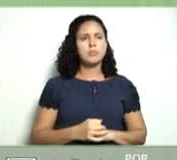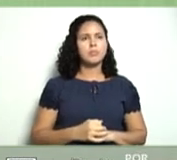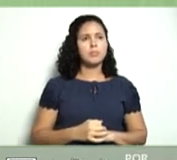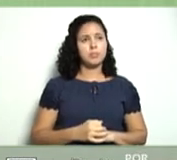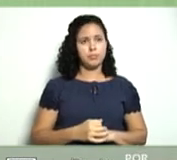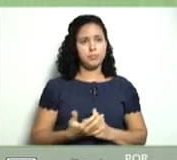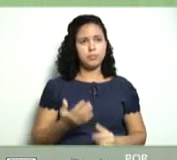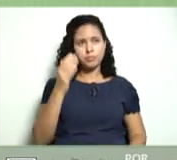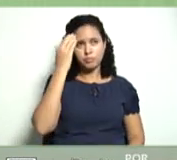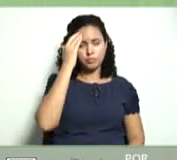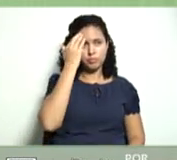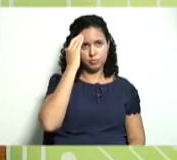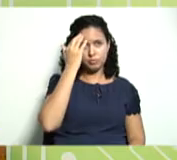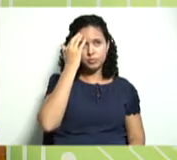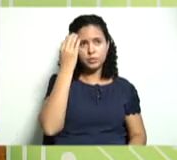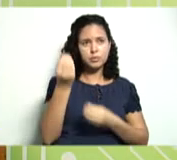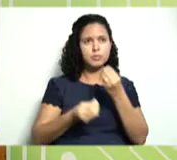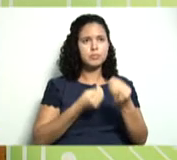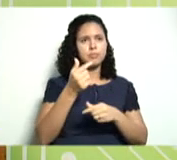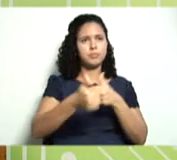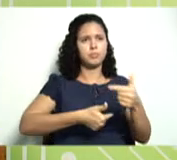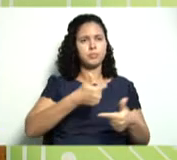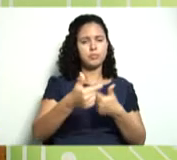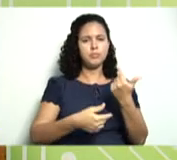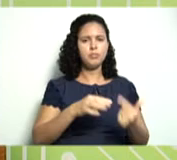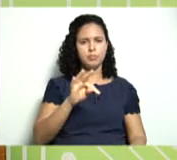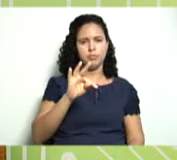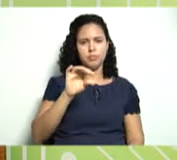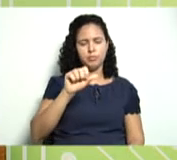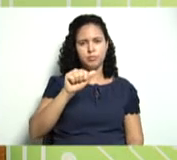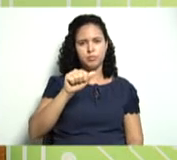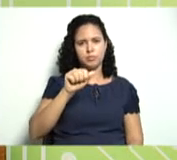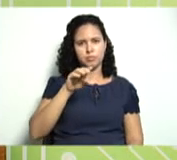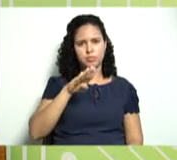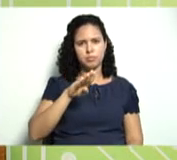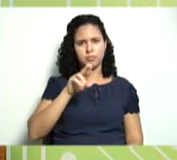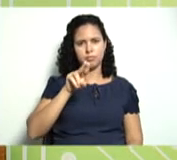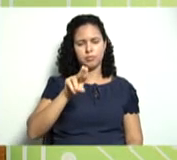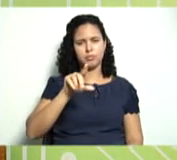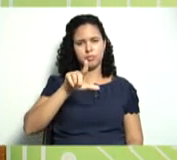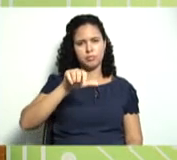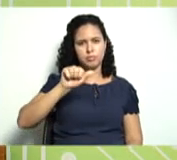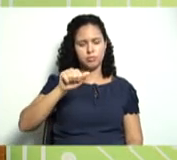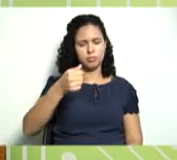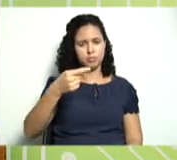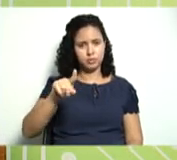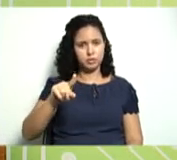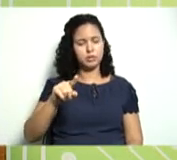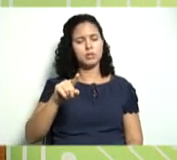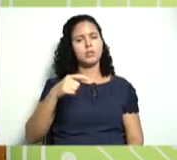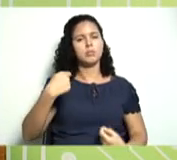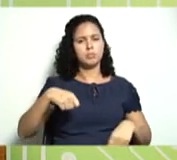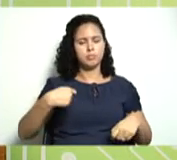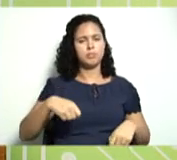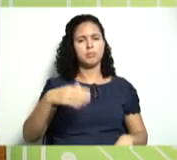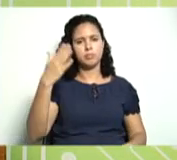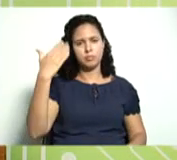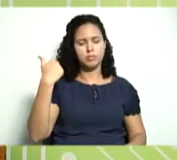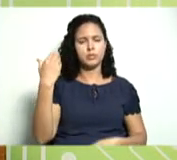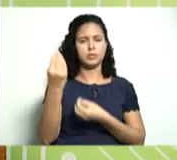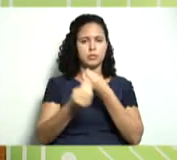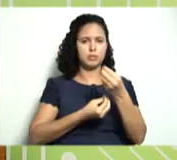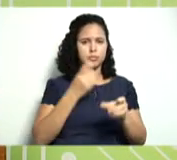entendido como se trabalhar com a população é simples como falei pra vocês porém tem que saber onde encontra ela